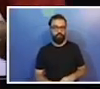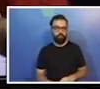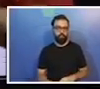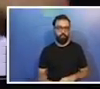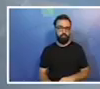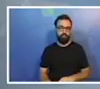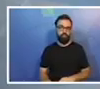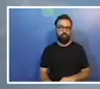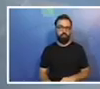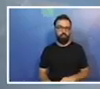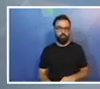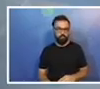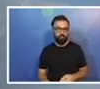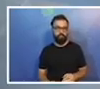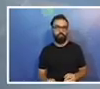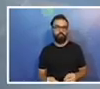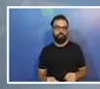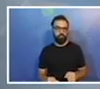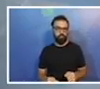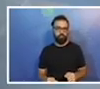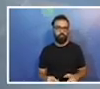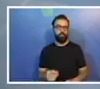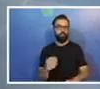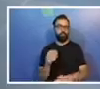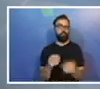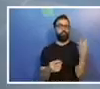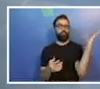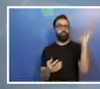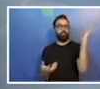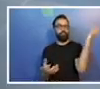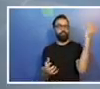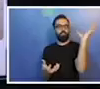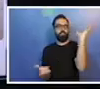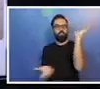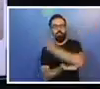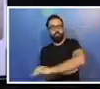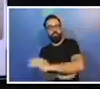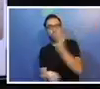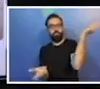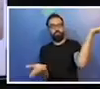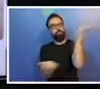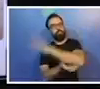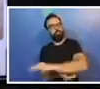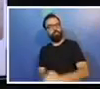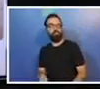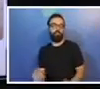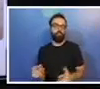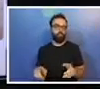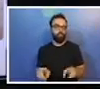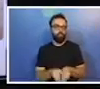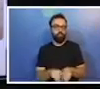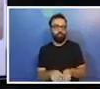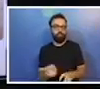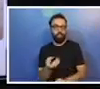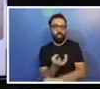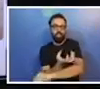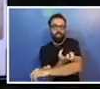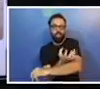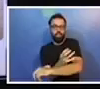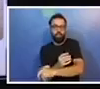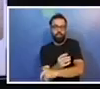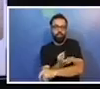sim. Está tendo muito desmatamento, está tendo muitas queimadas. O